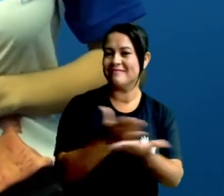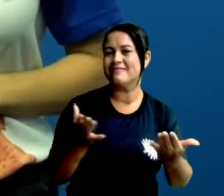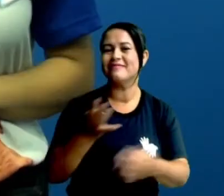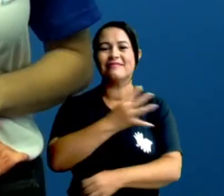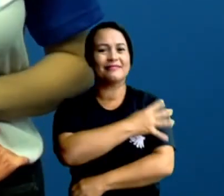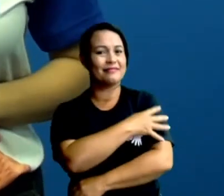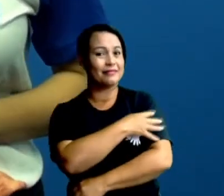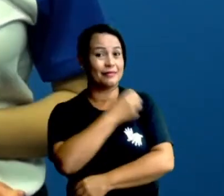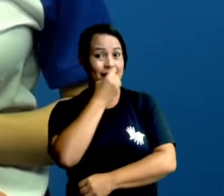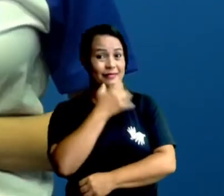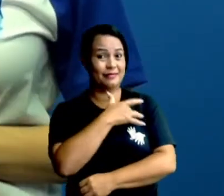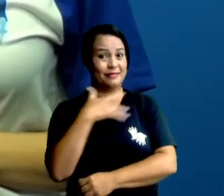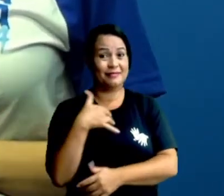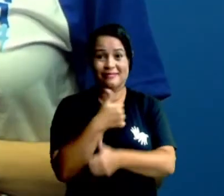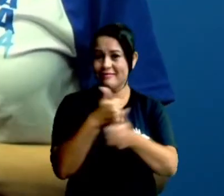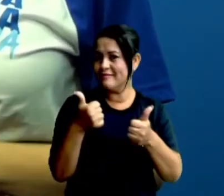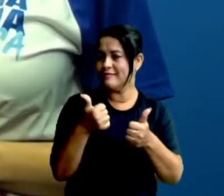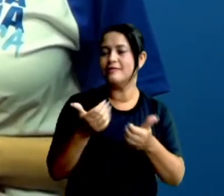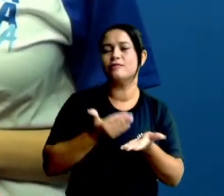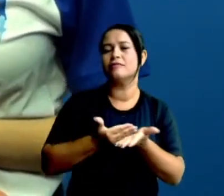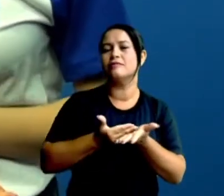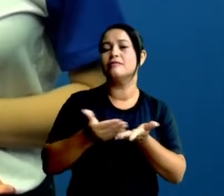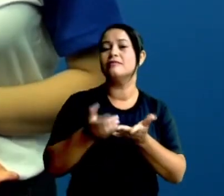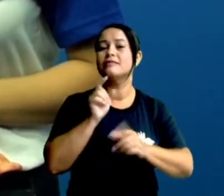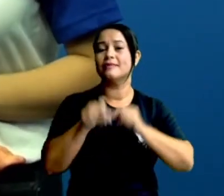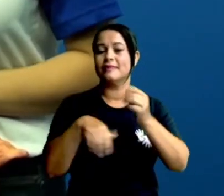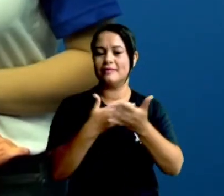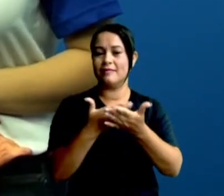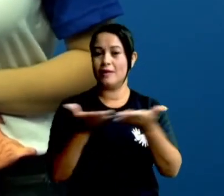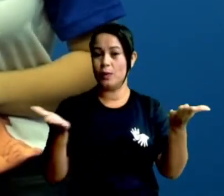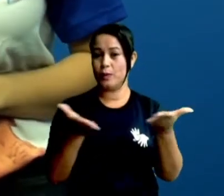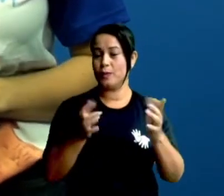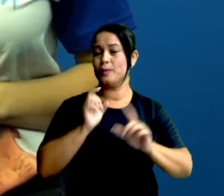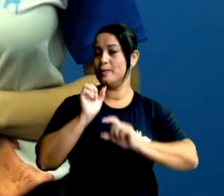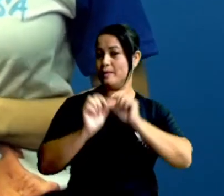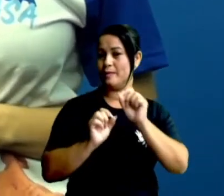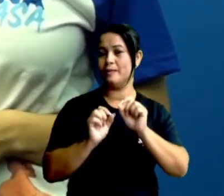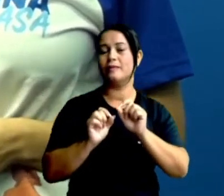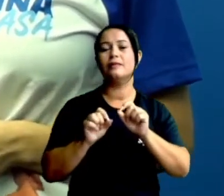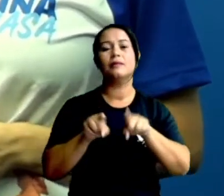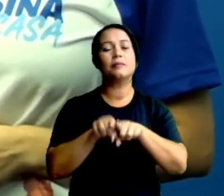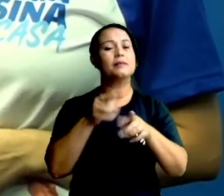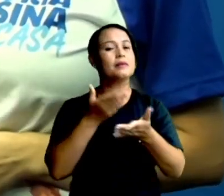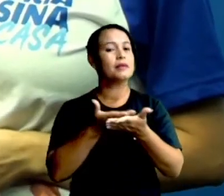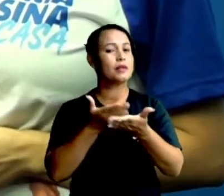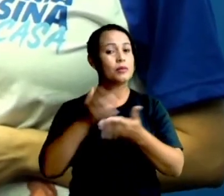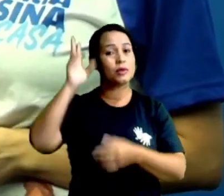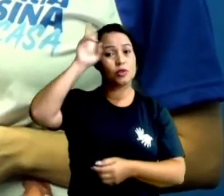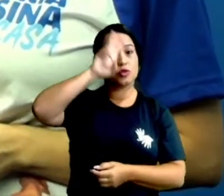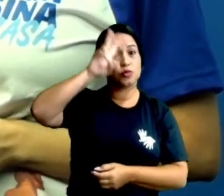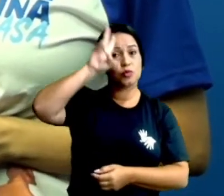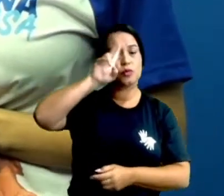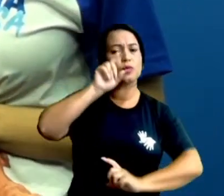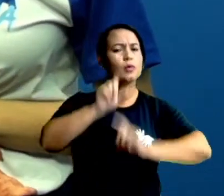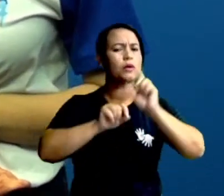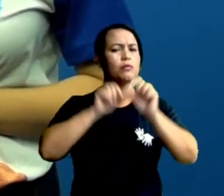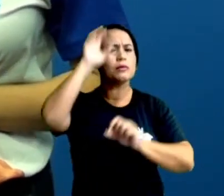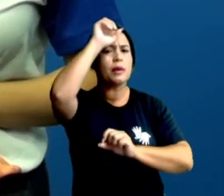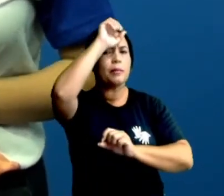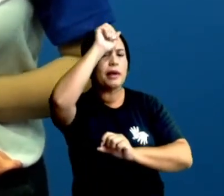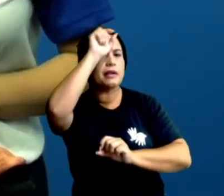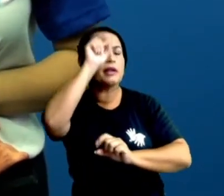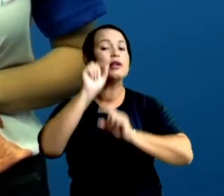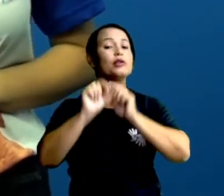Olá, quarto ano, tudo bem com vocês? Vamos dar início à nossa aula de hoje, tá? E na aula de História, nós vamos aprender